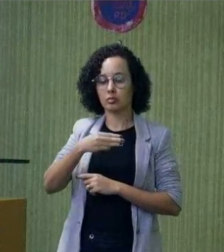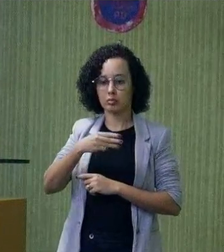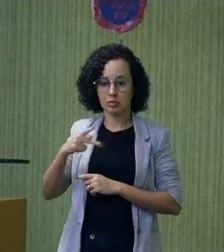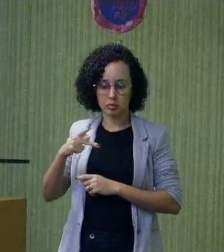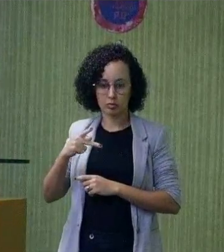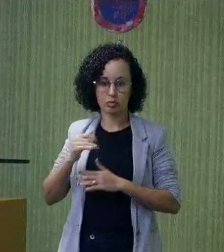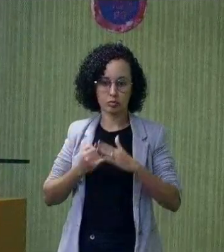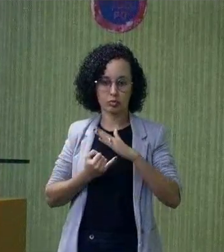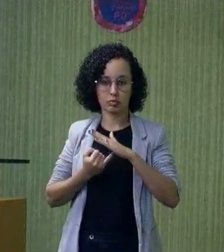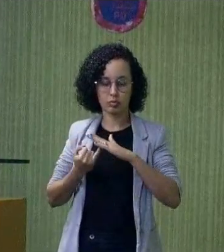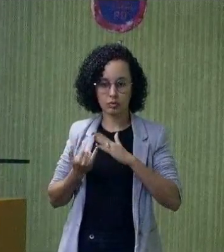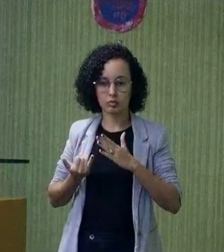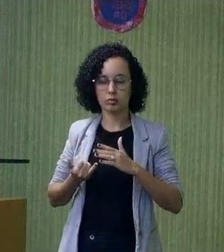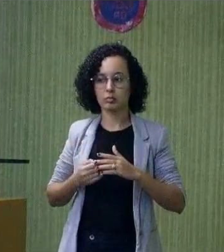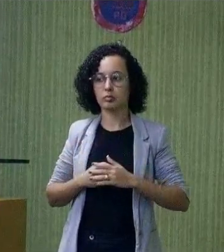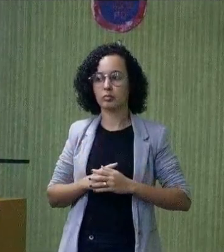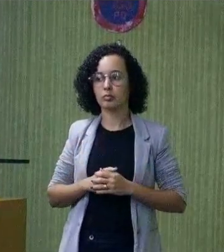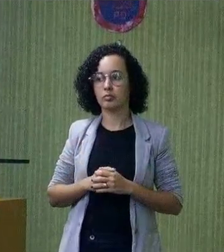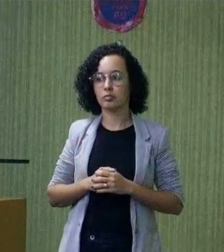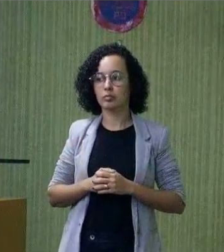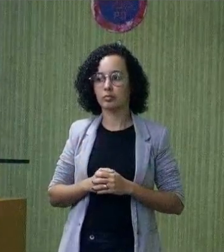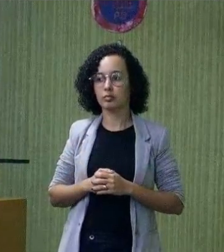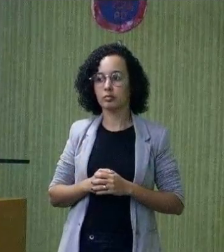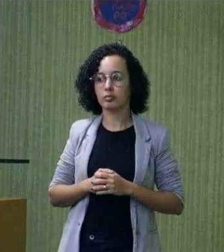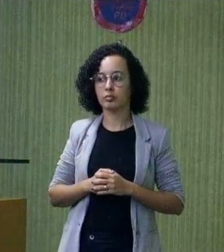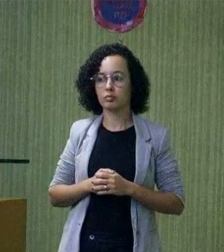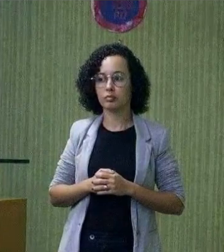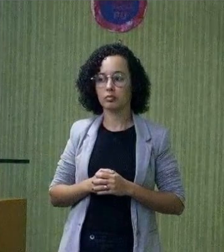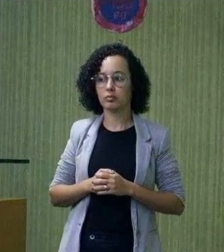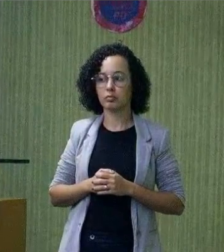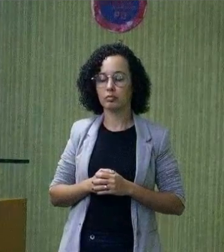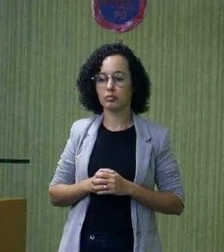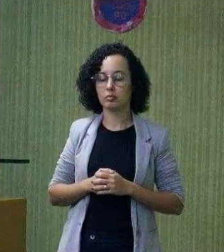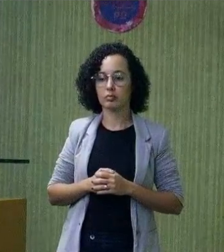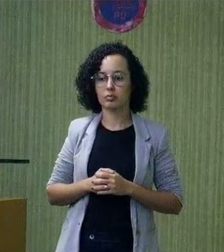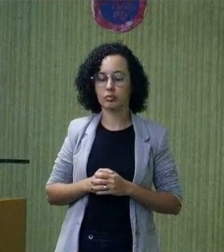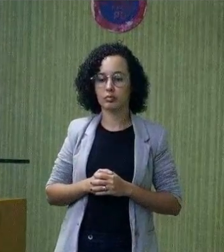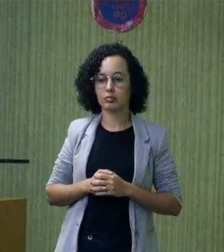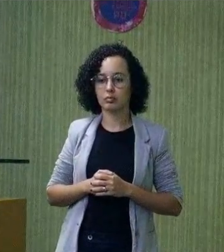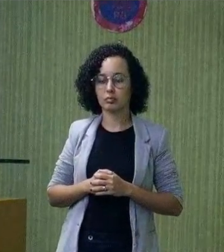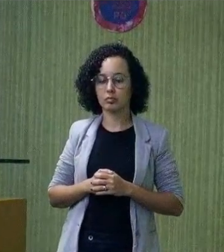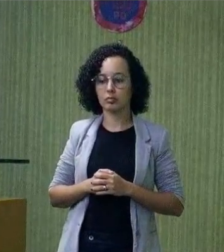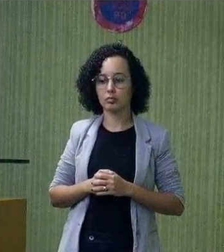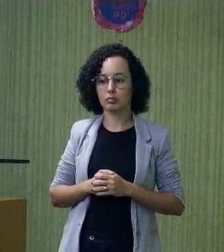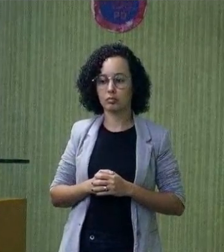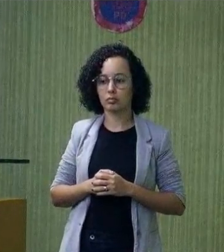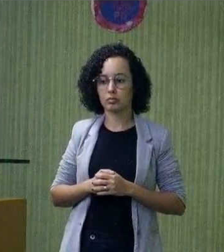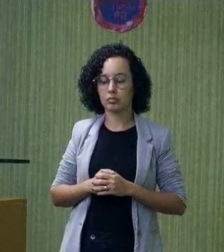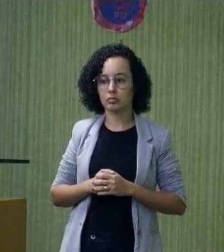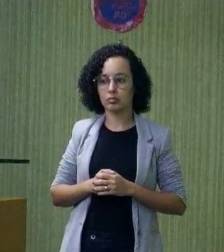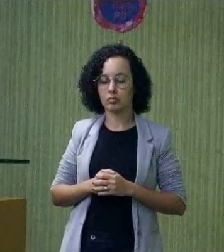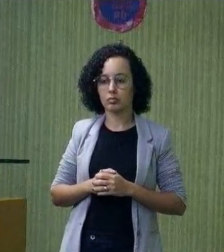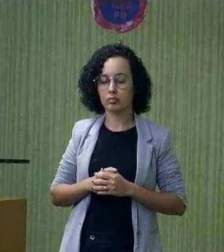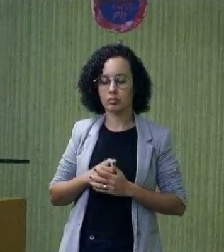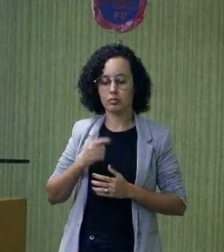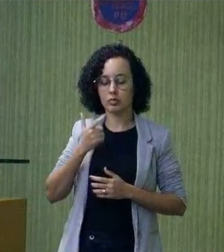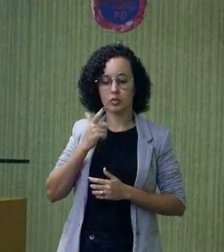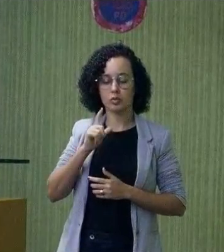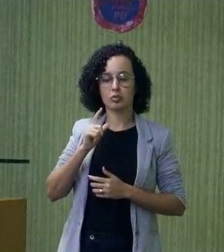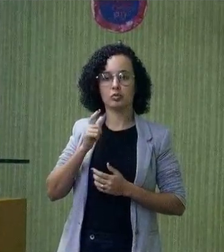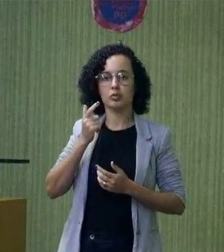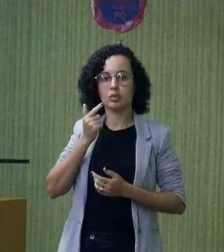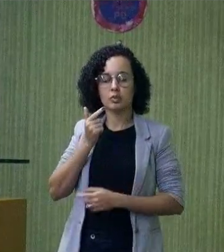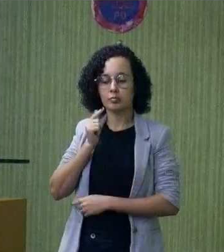instituição do Ministério Público público eh eu não não consegui assim definir o que